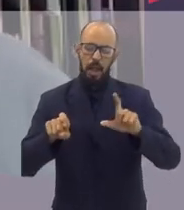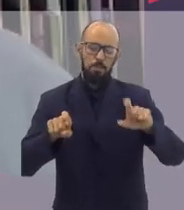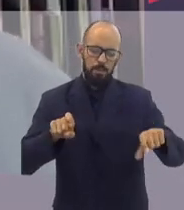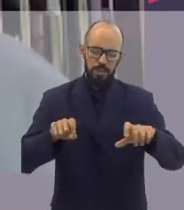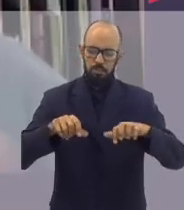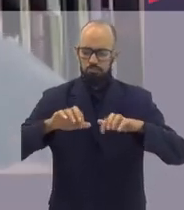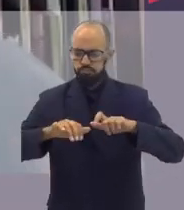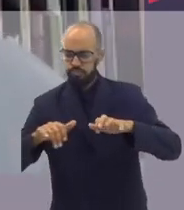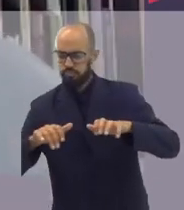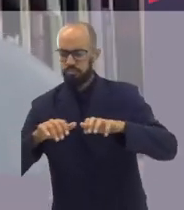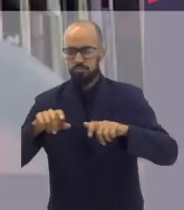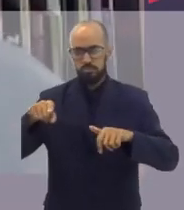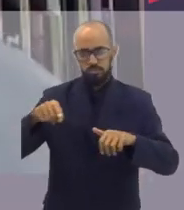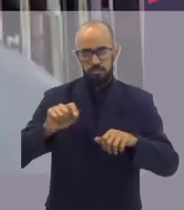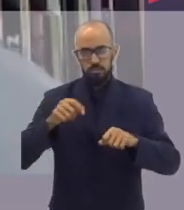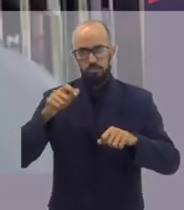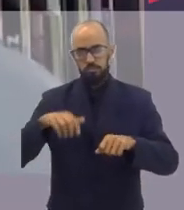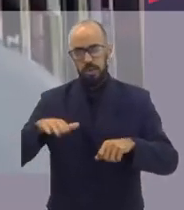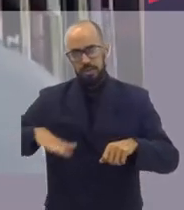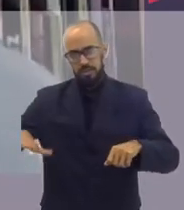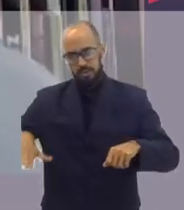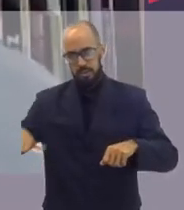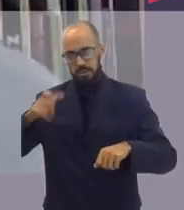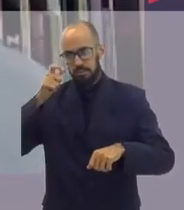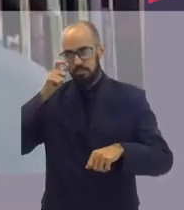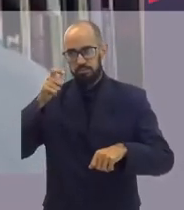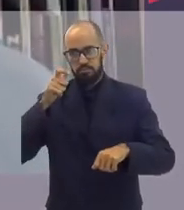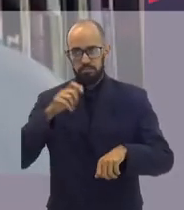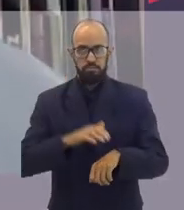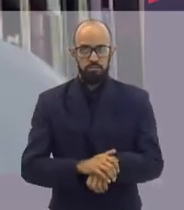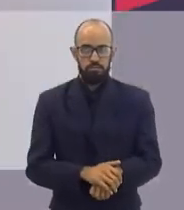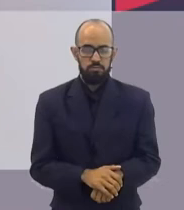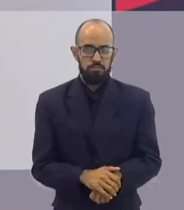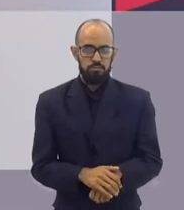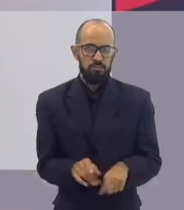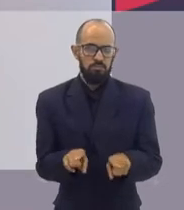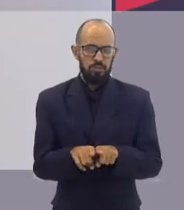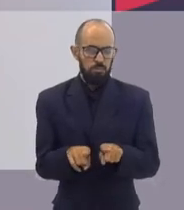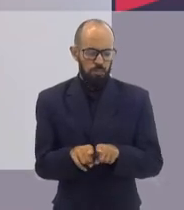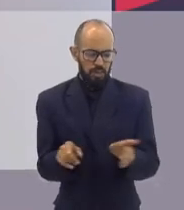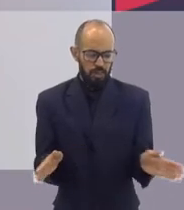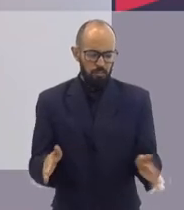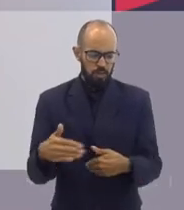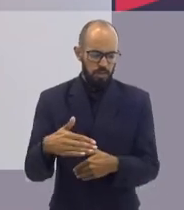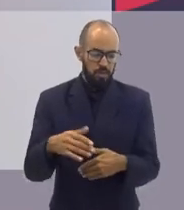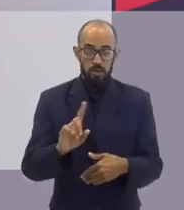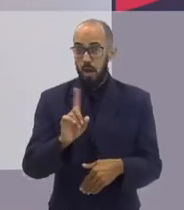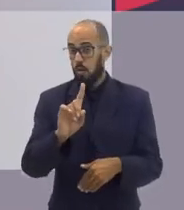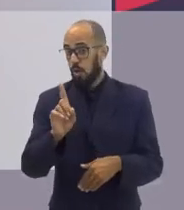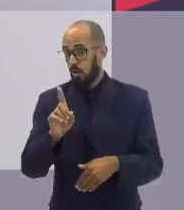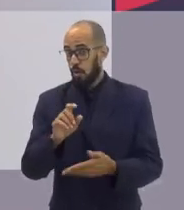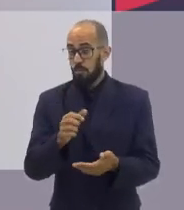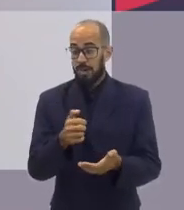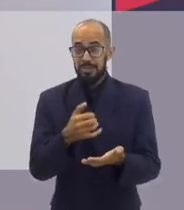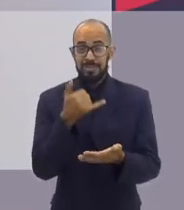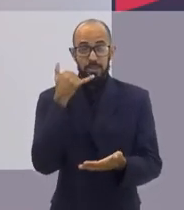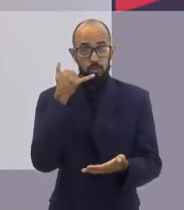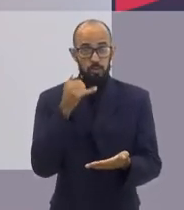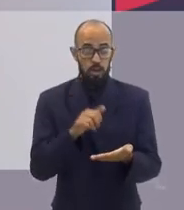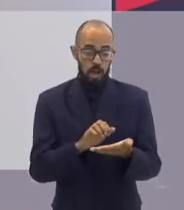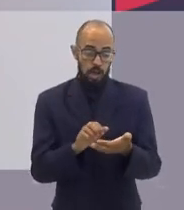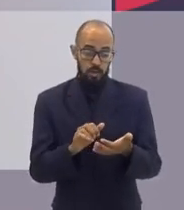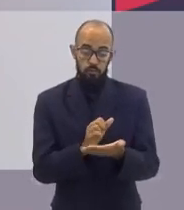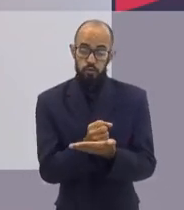de apertar, para se tornar interessante para as crianças, né? E Então, por também de tabuleiro, professor, não, videogame ou para